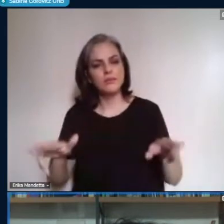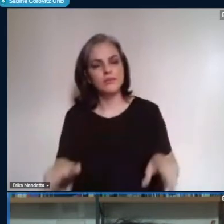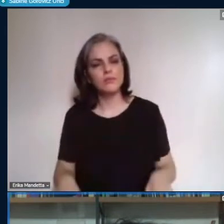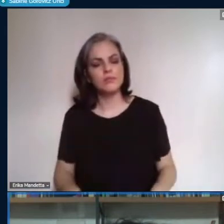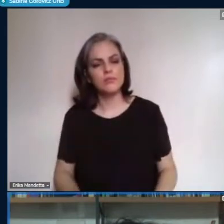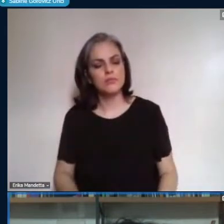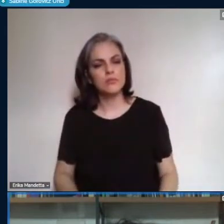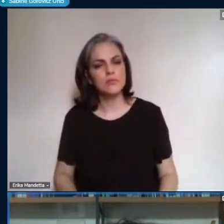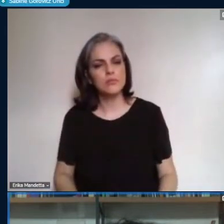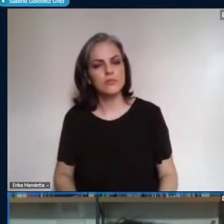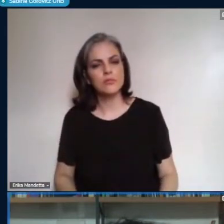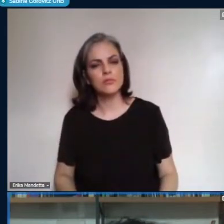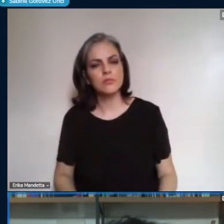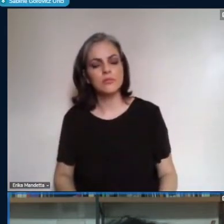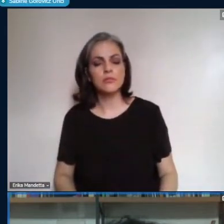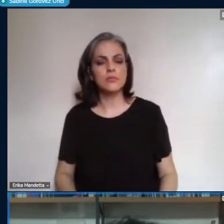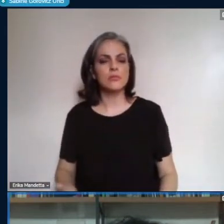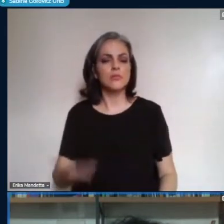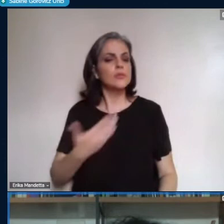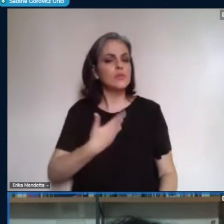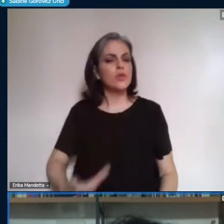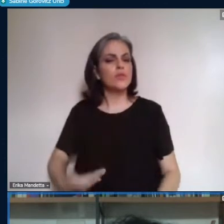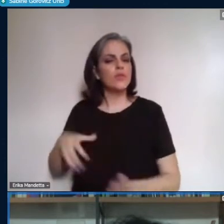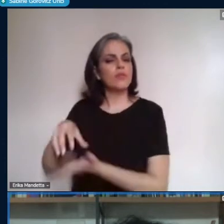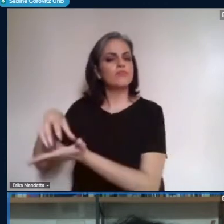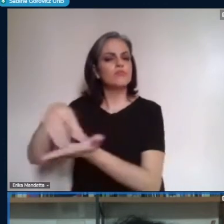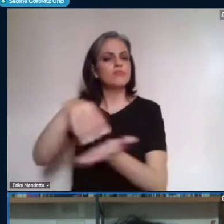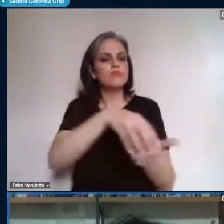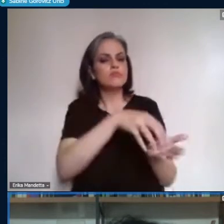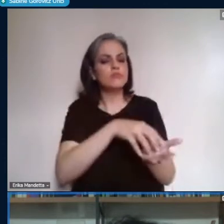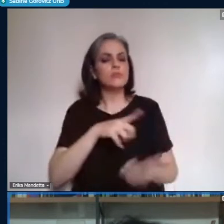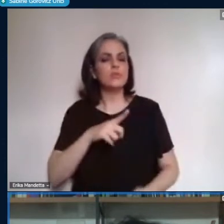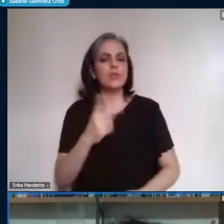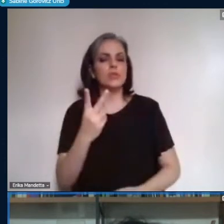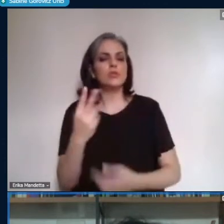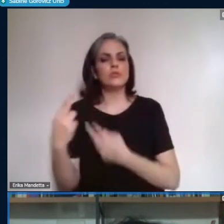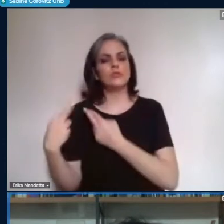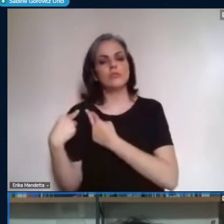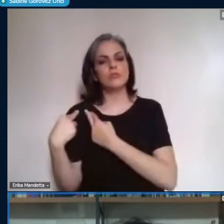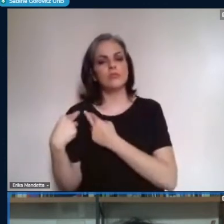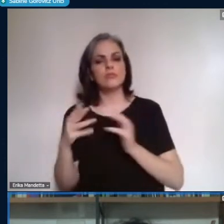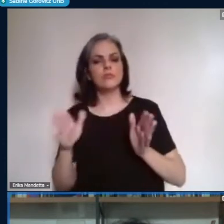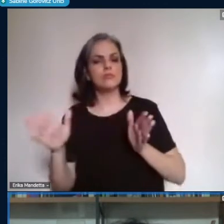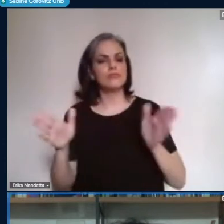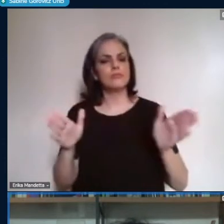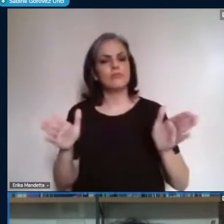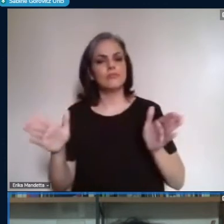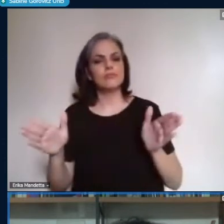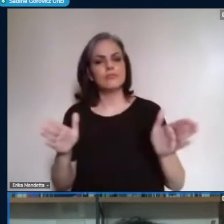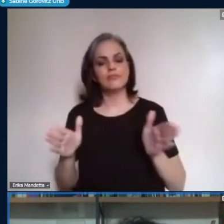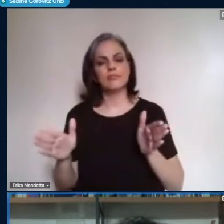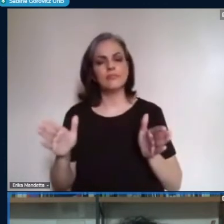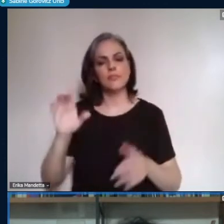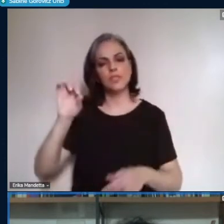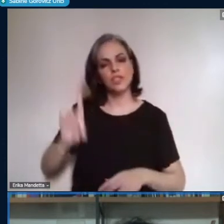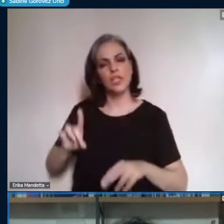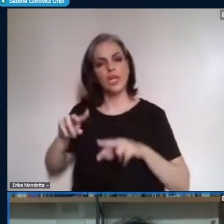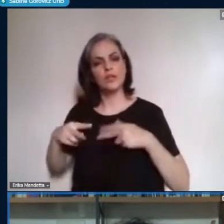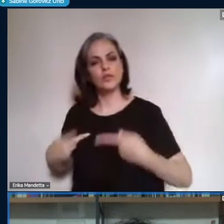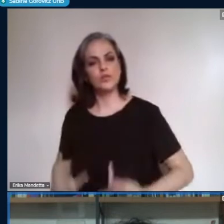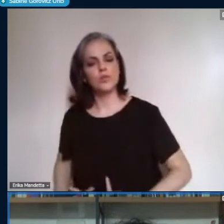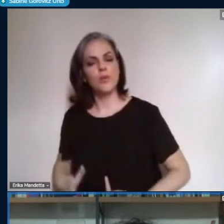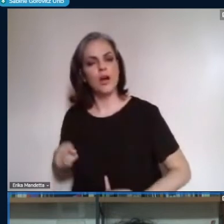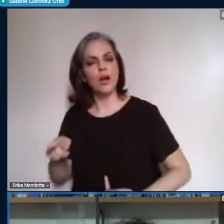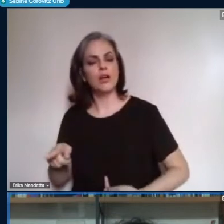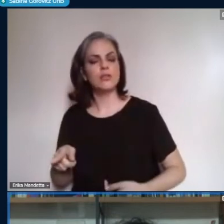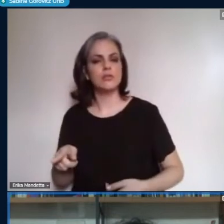instituições públicas que têm essa dupla missão, essa interface entre os direitos humanos e,